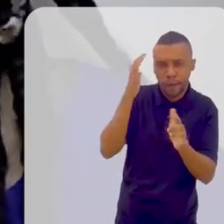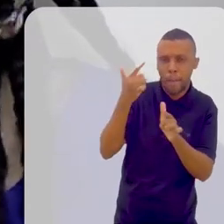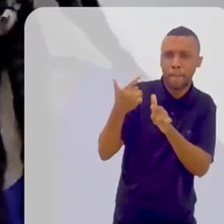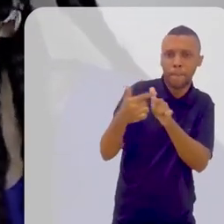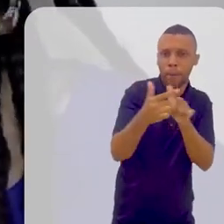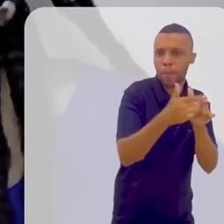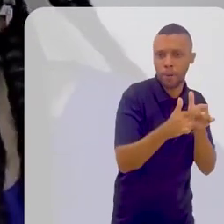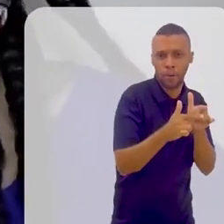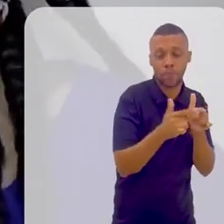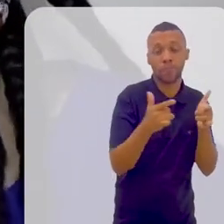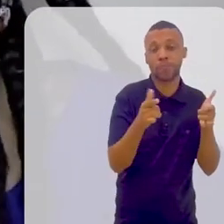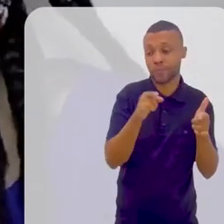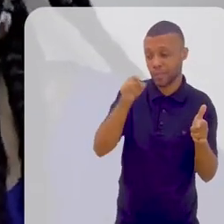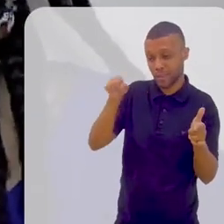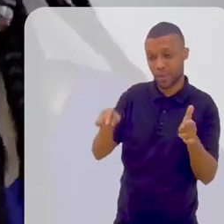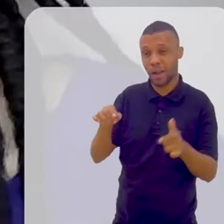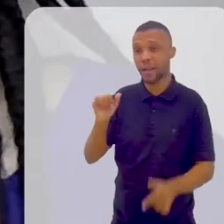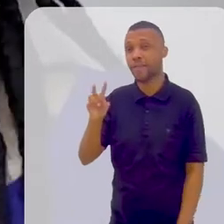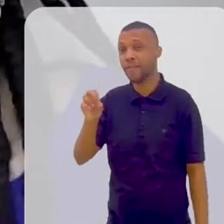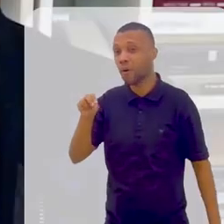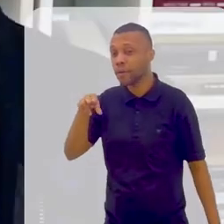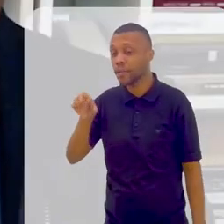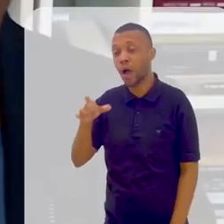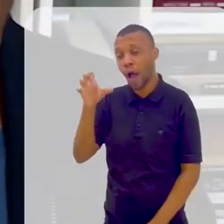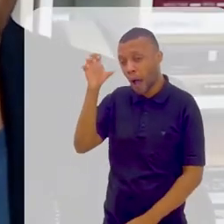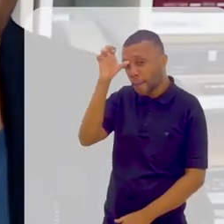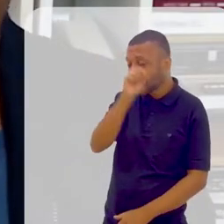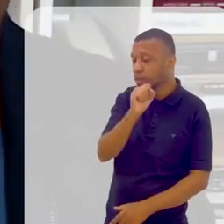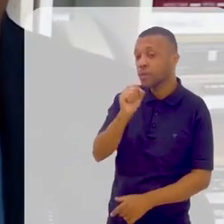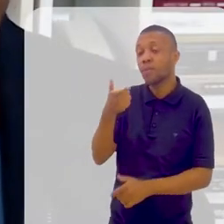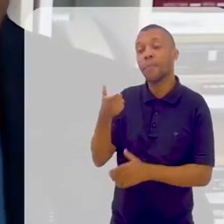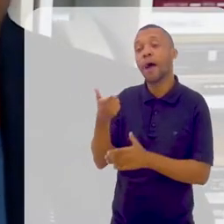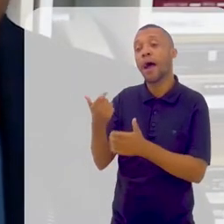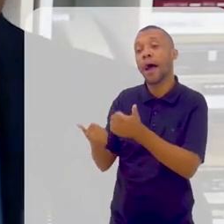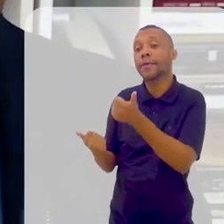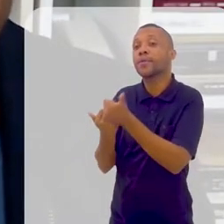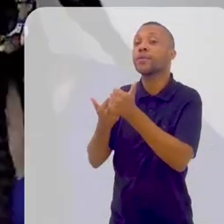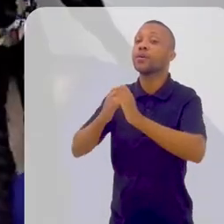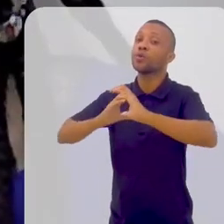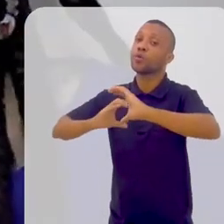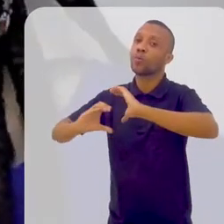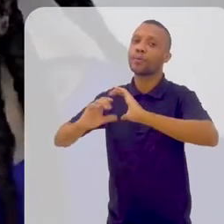E com ela eu aprendi assessoria de guerrilha. Como é que é essa história de quem?